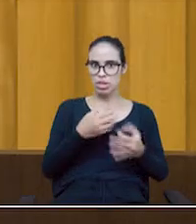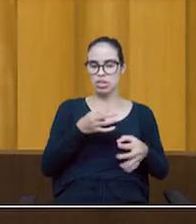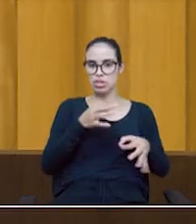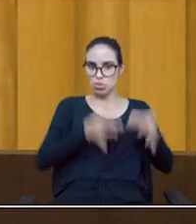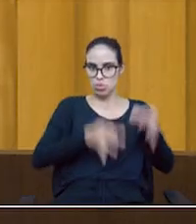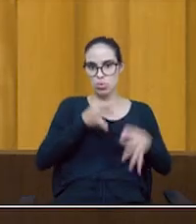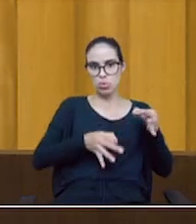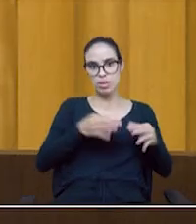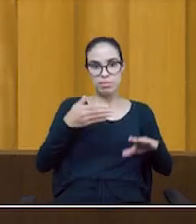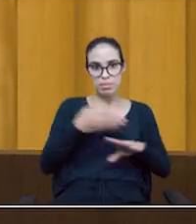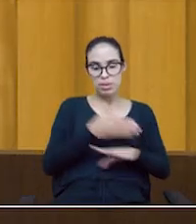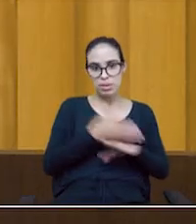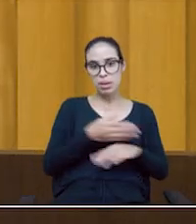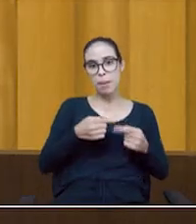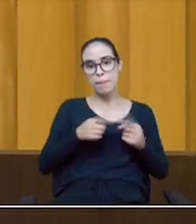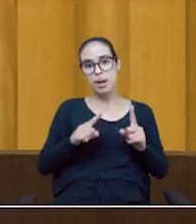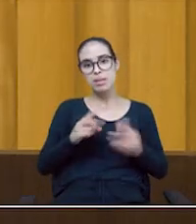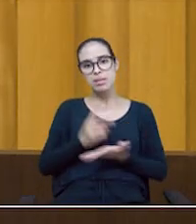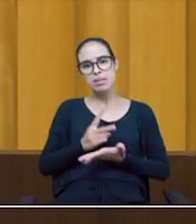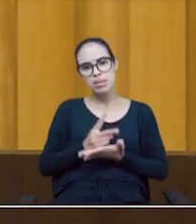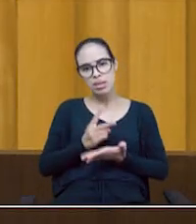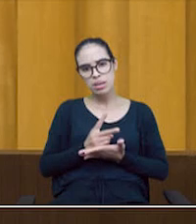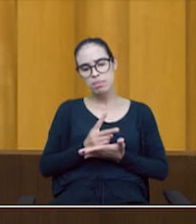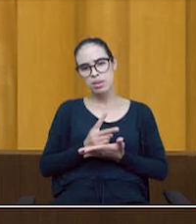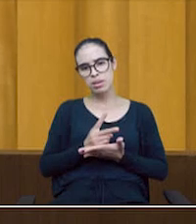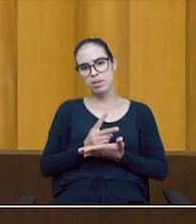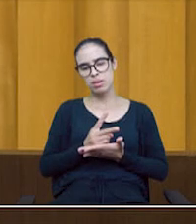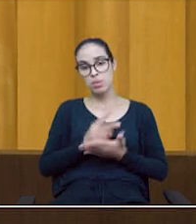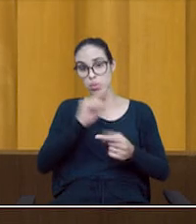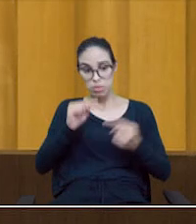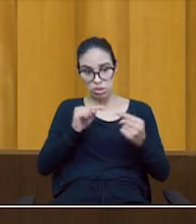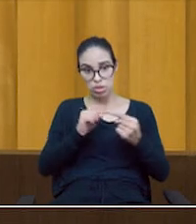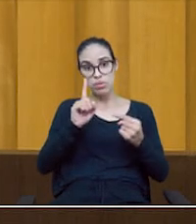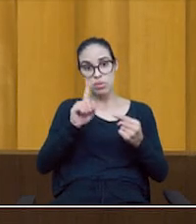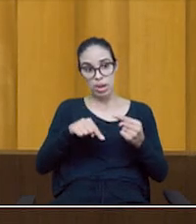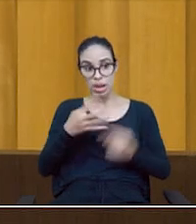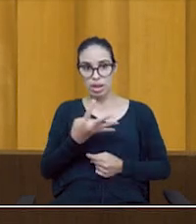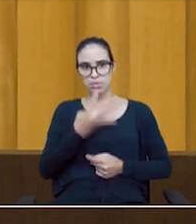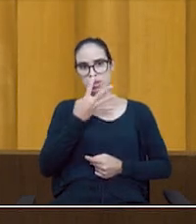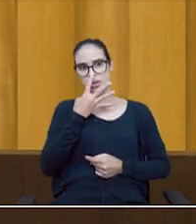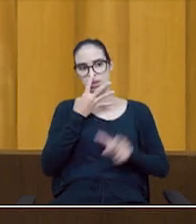mas sempre sem perder de vista a sua dimensão humana.